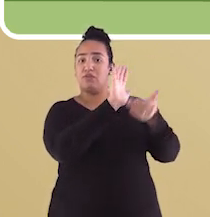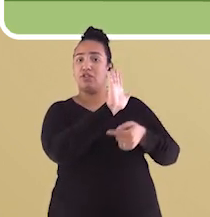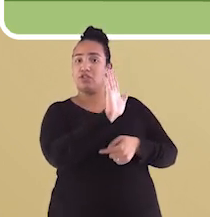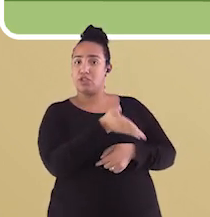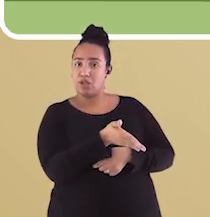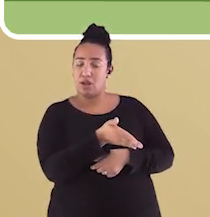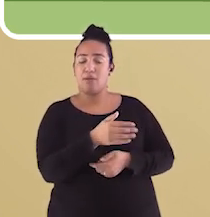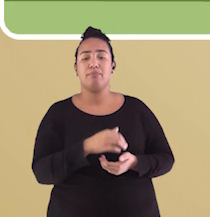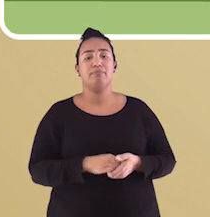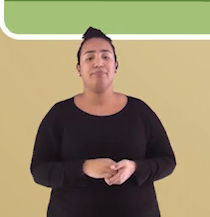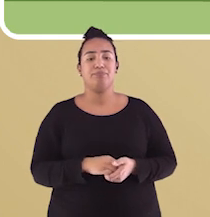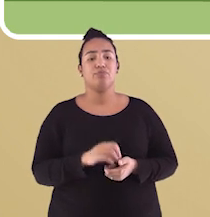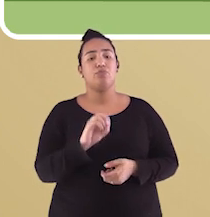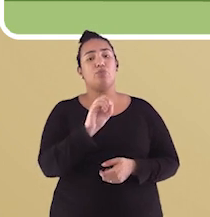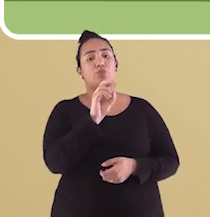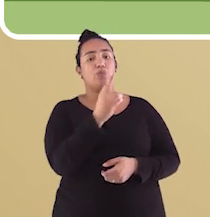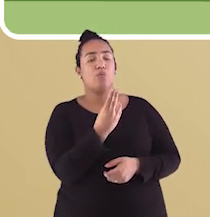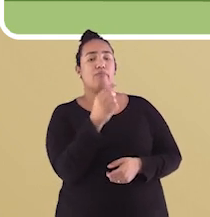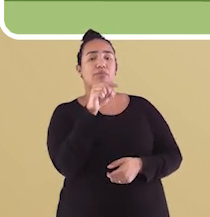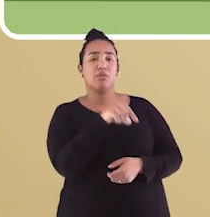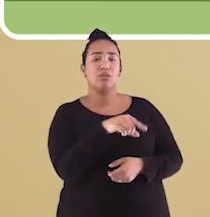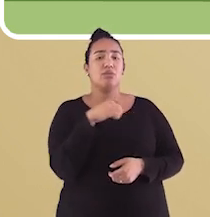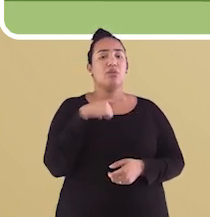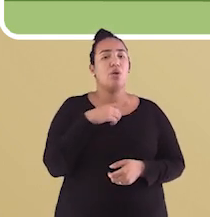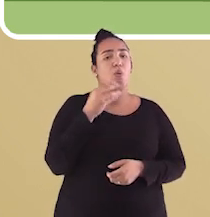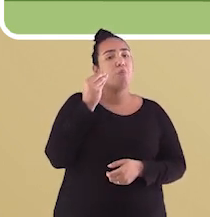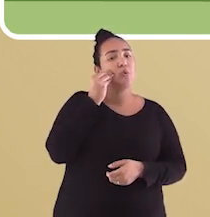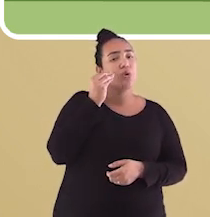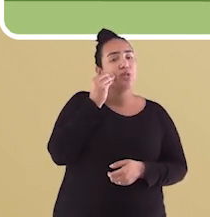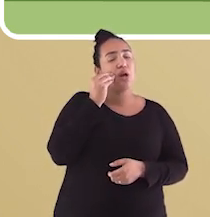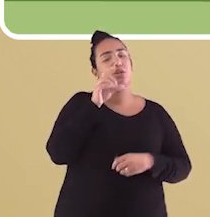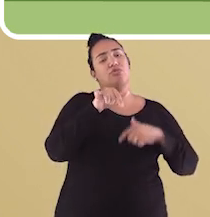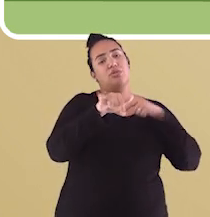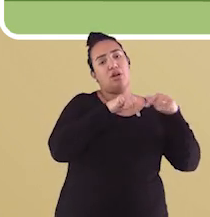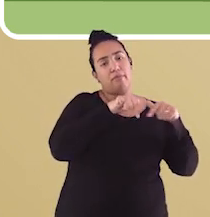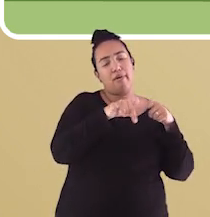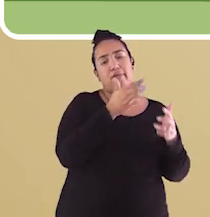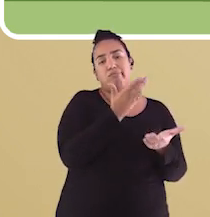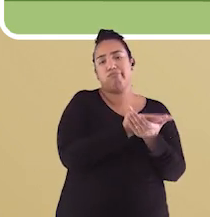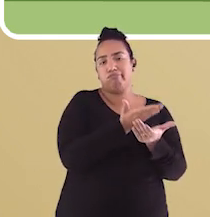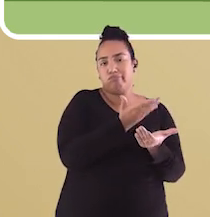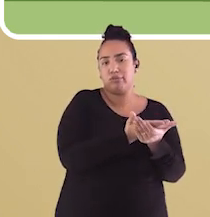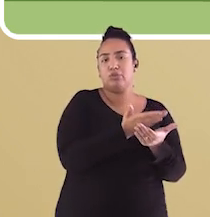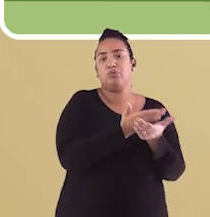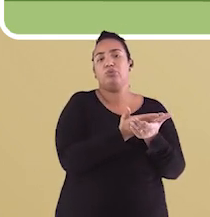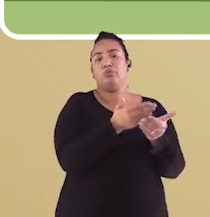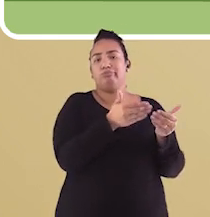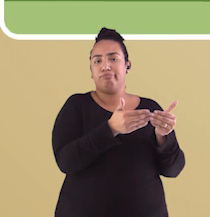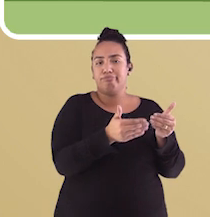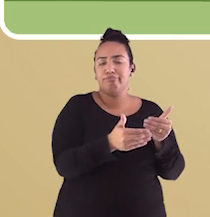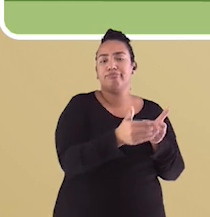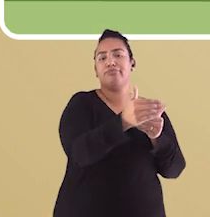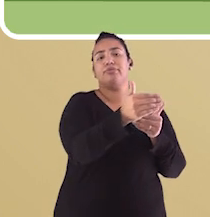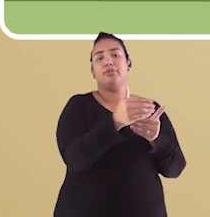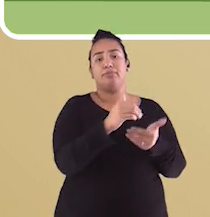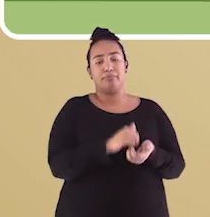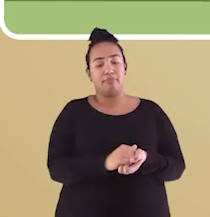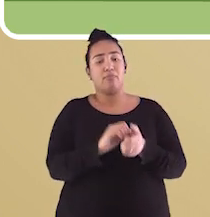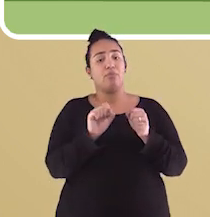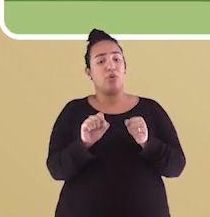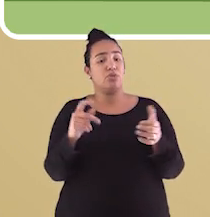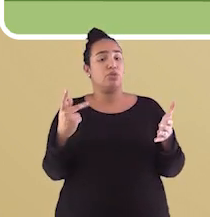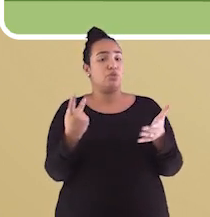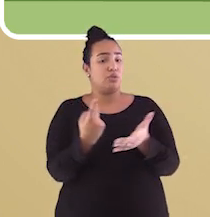desenvolvidos, ou que lhes deem mais oportunidade de trabalho, de estudos e de ascensão. Isso pode